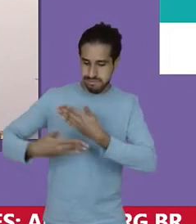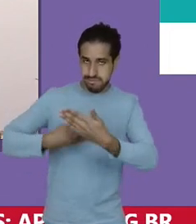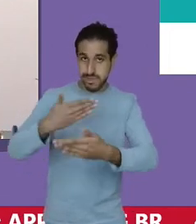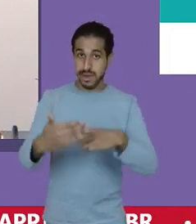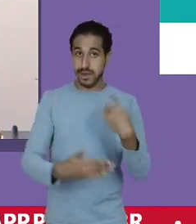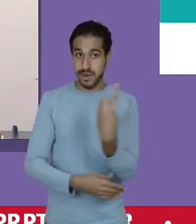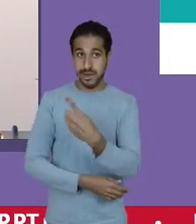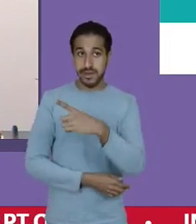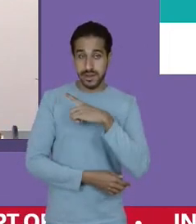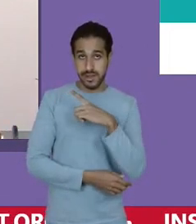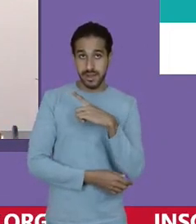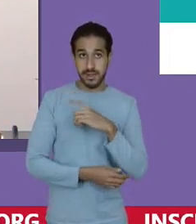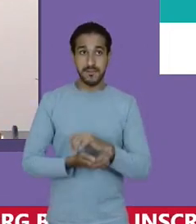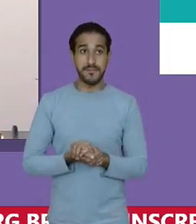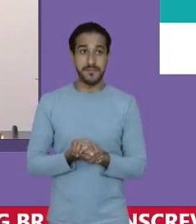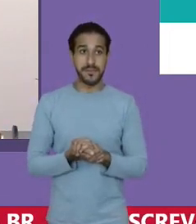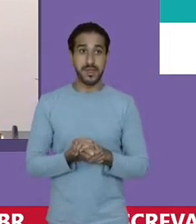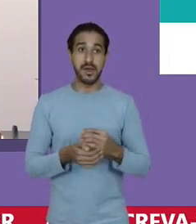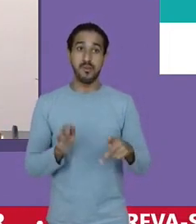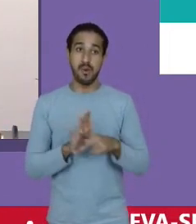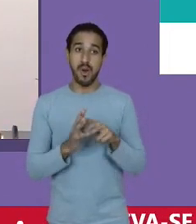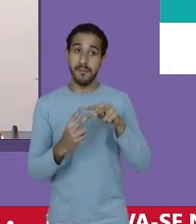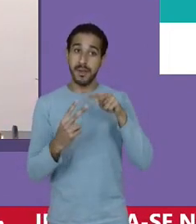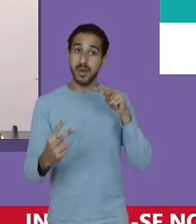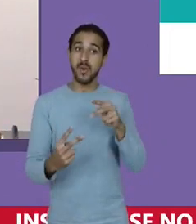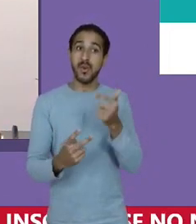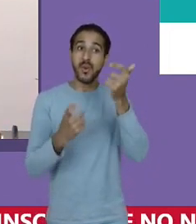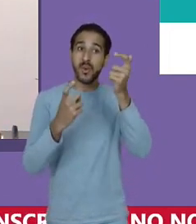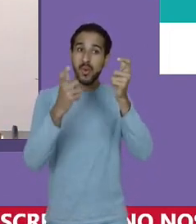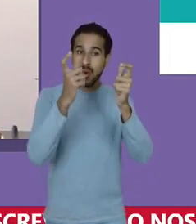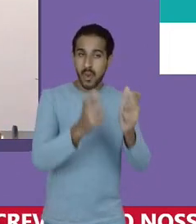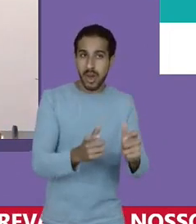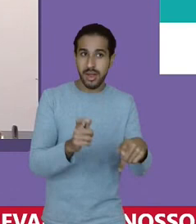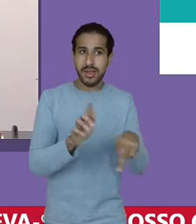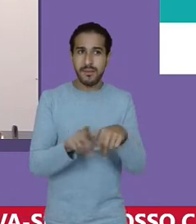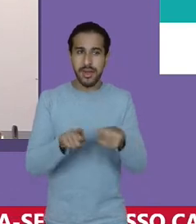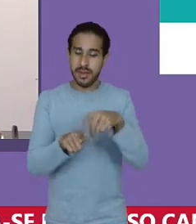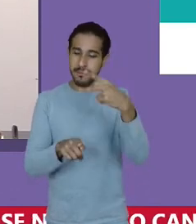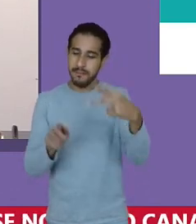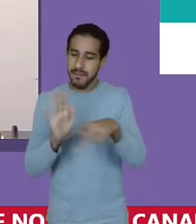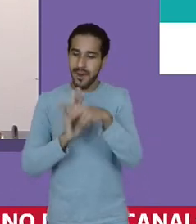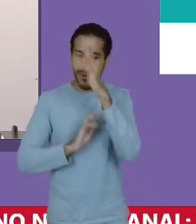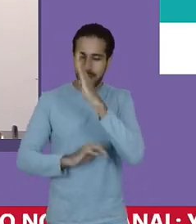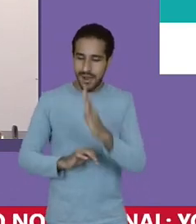desenvolvimento a gente tem para um determinado território ou para o Brasil,